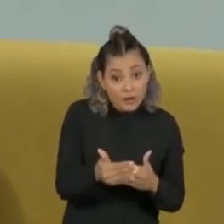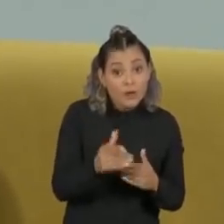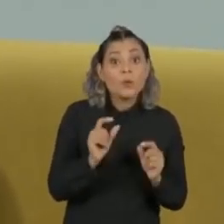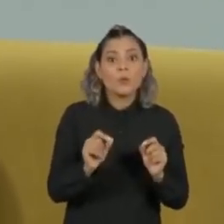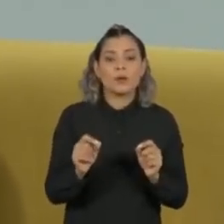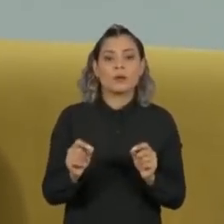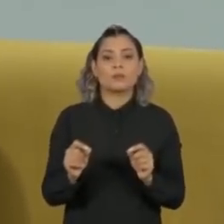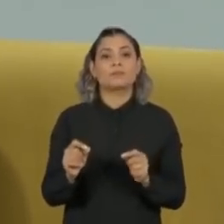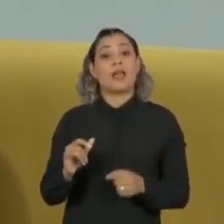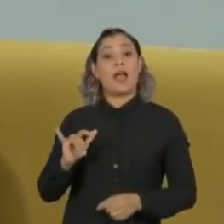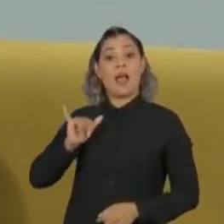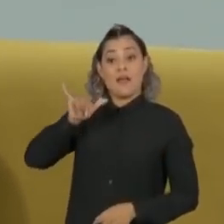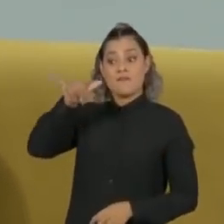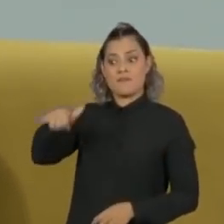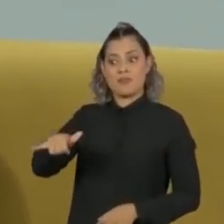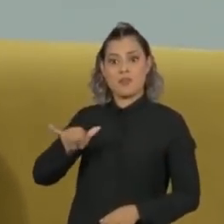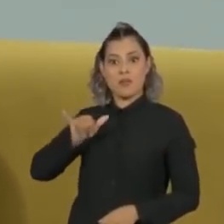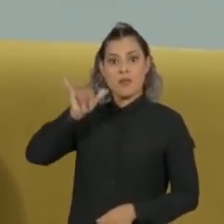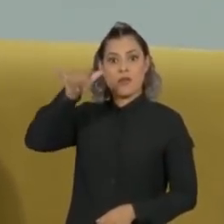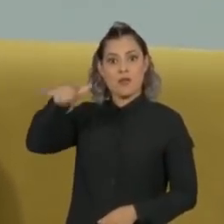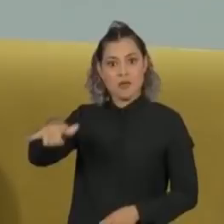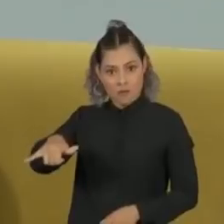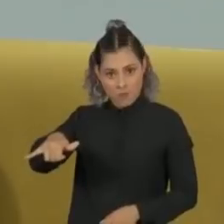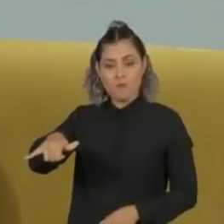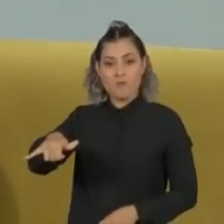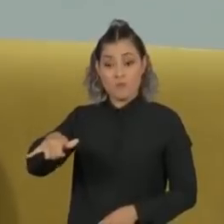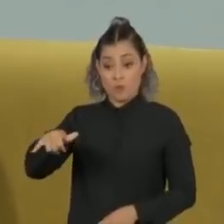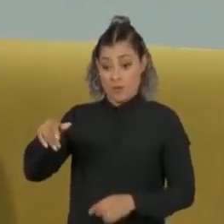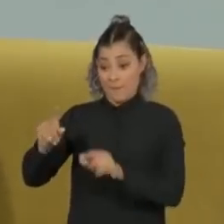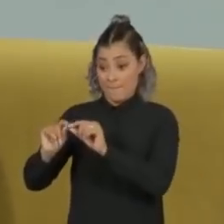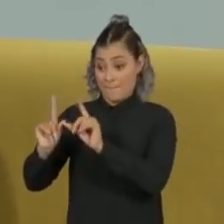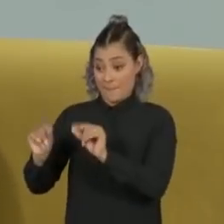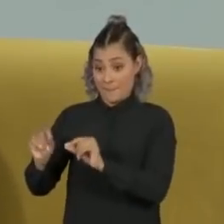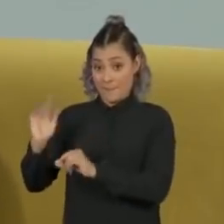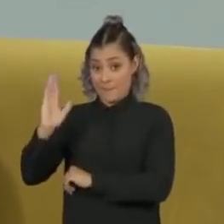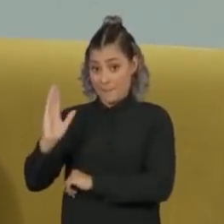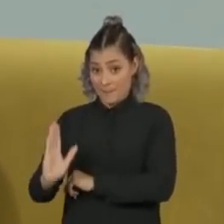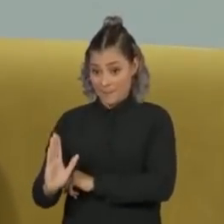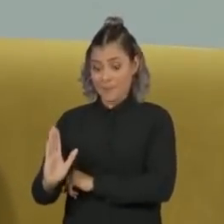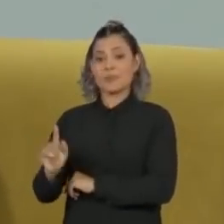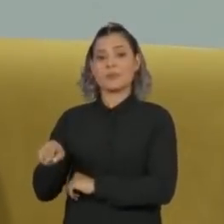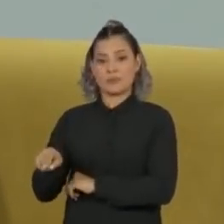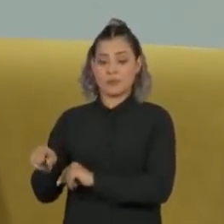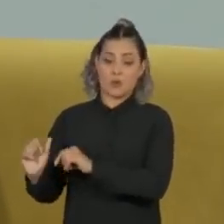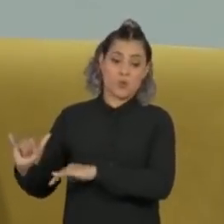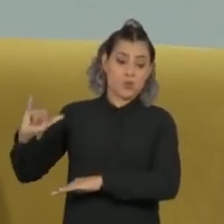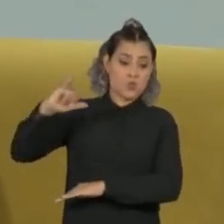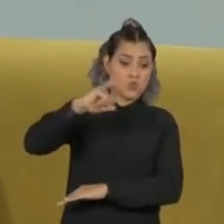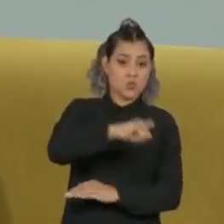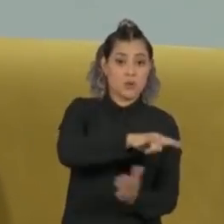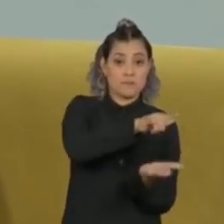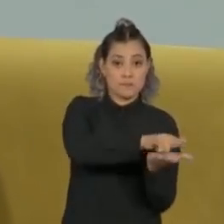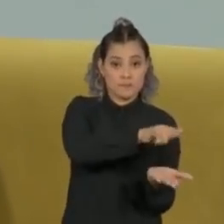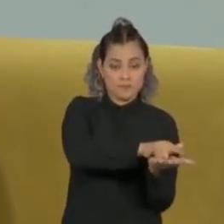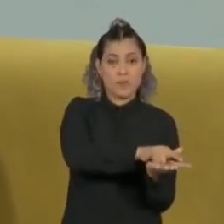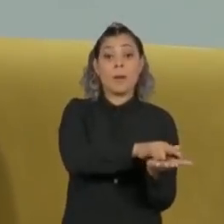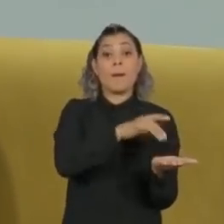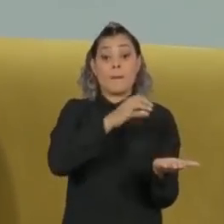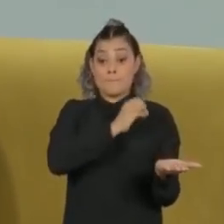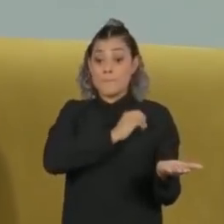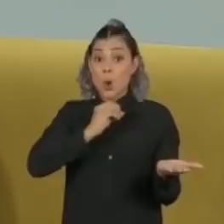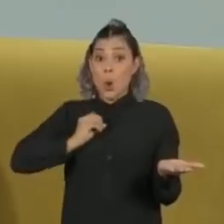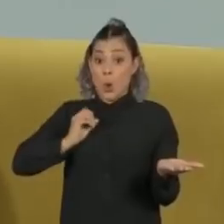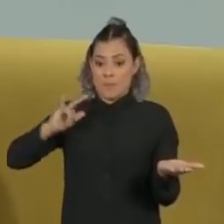a chegada dos aviões da FAB a Wuhan. Na madrugada de hoje, eles saíram de Varsóvia, na Polônia, em direção